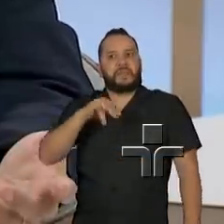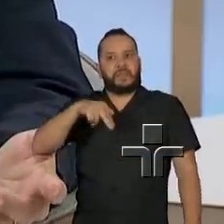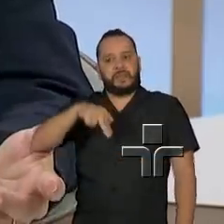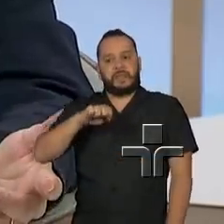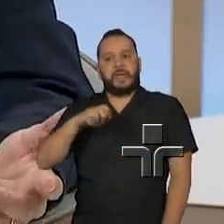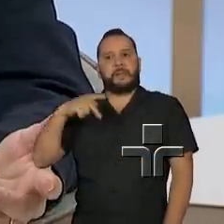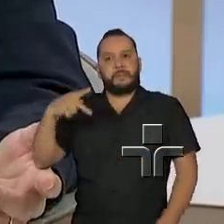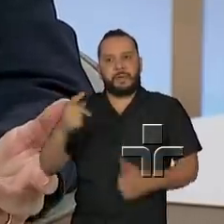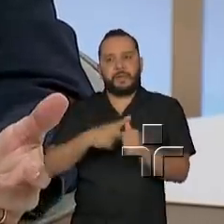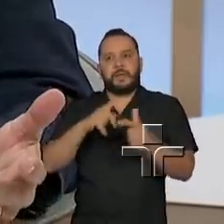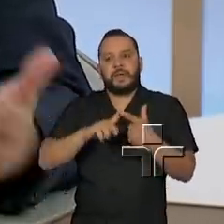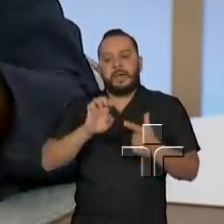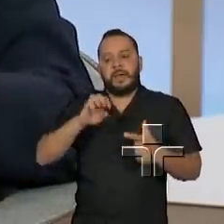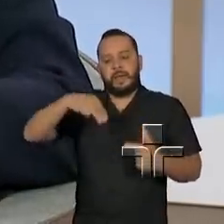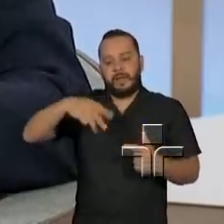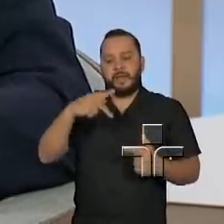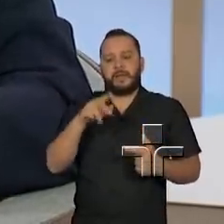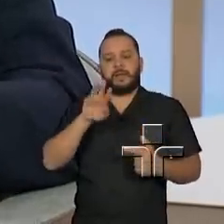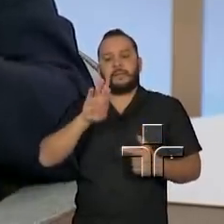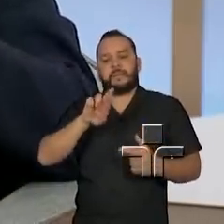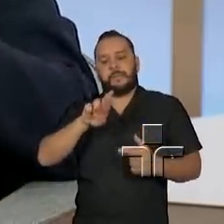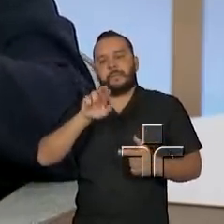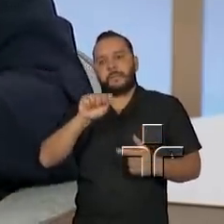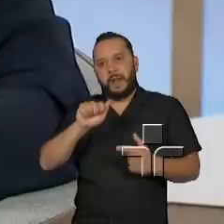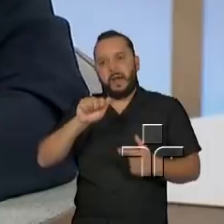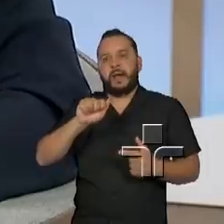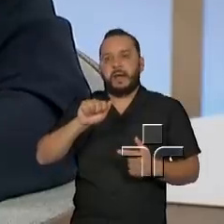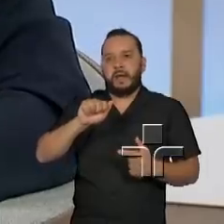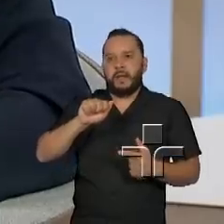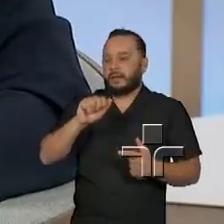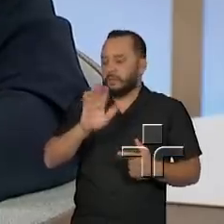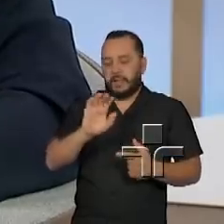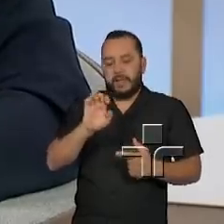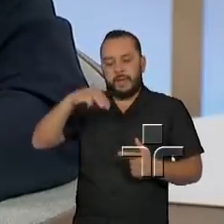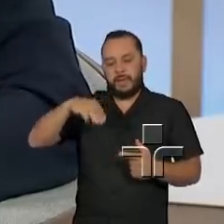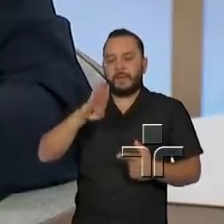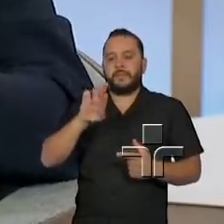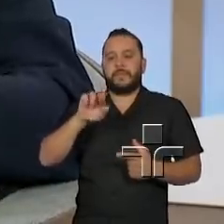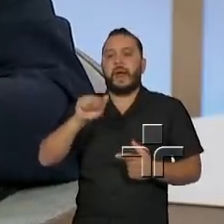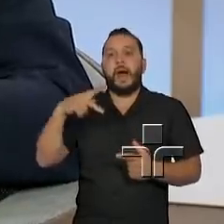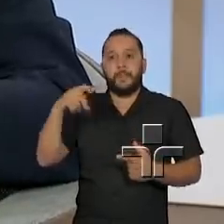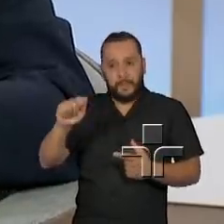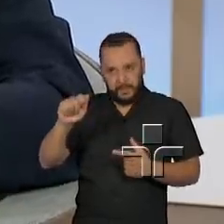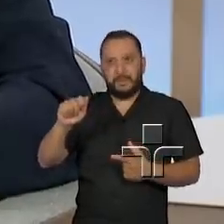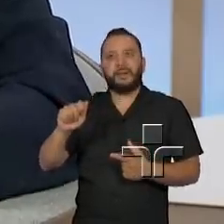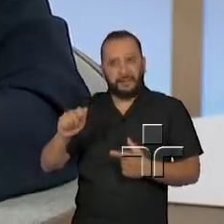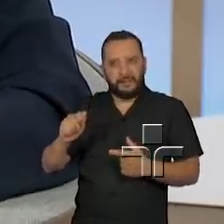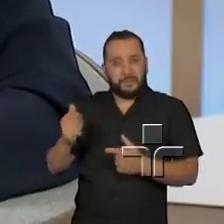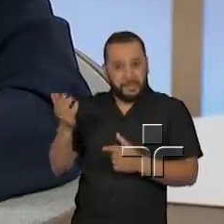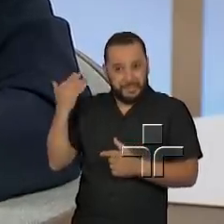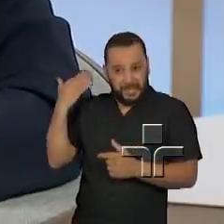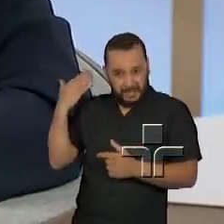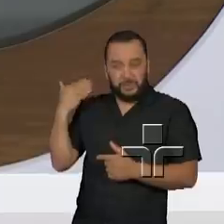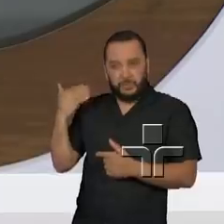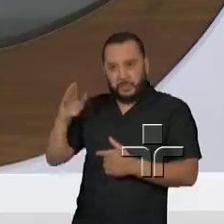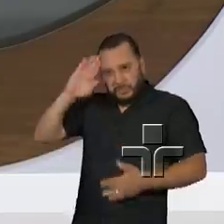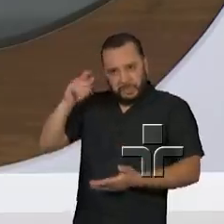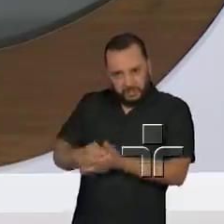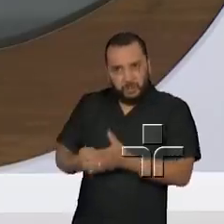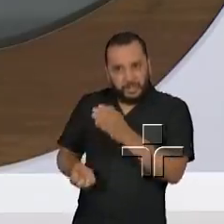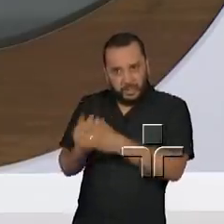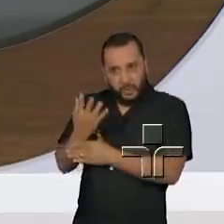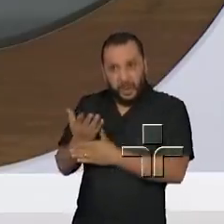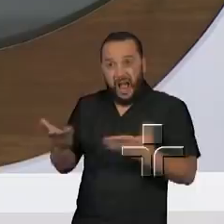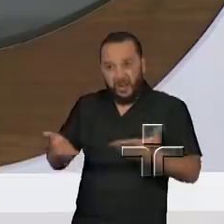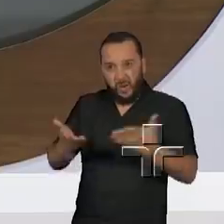é dessa época. O que a gente está vivendo agora é uma desconstrução do Estado. E isso é novo, e isso é ruim. Um país do tamanho